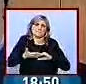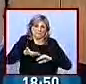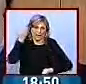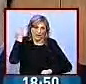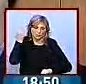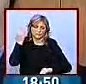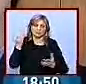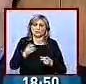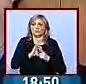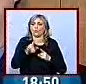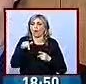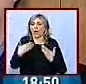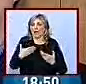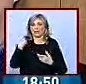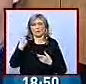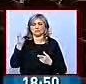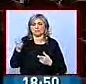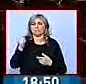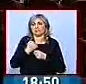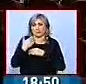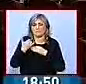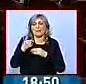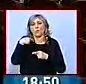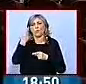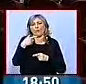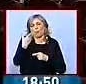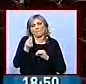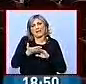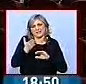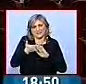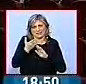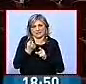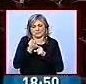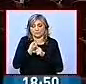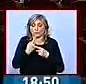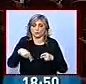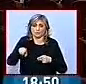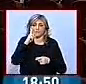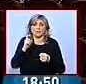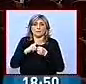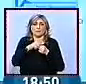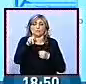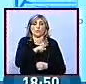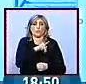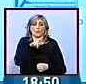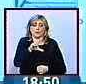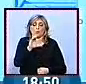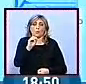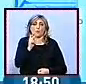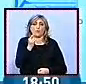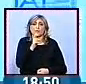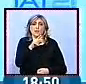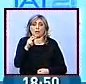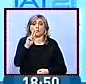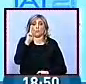do que mesmo os atuais helicópteros de maior desempenho. Na reunião inicial são conhecidos os parceiros liderados pela Universidade da Covilhã. Duas